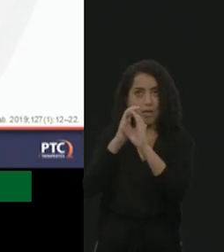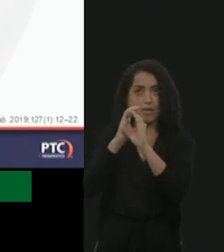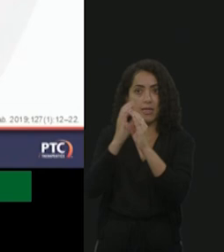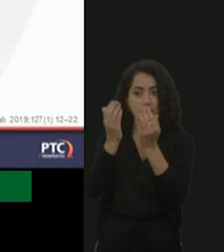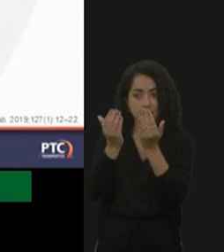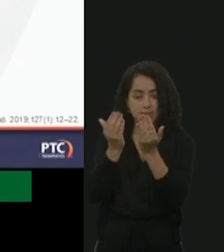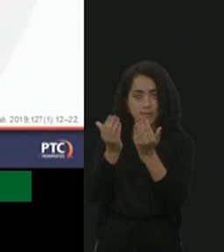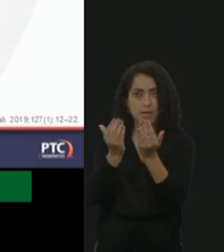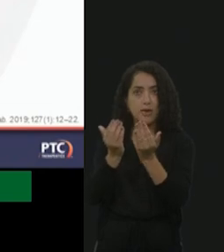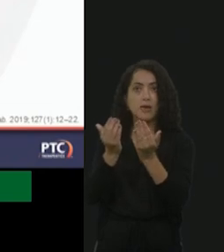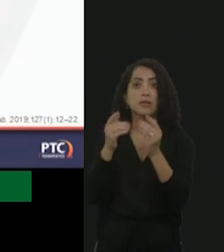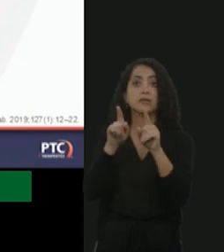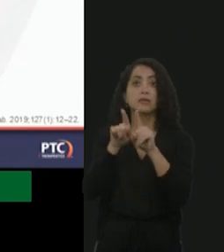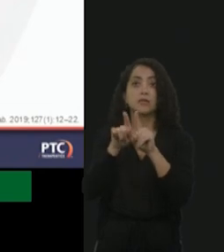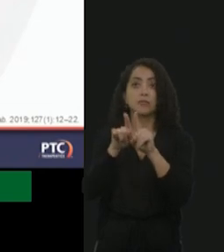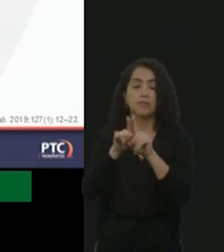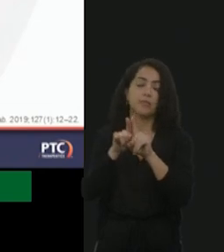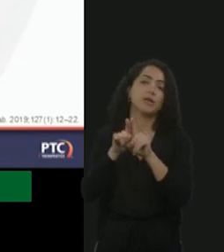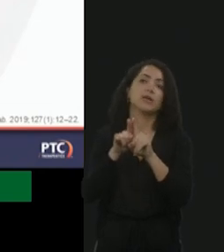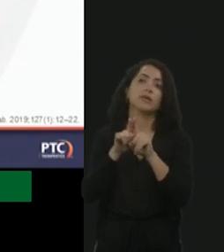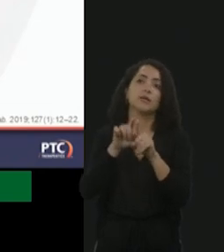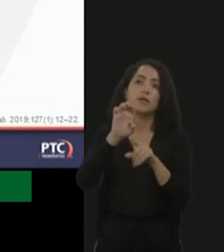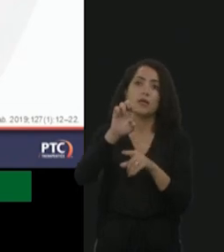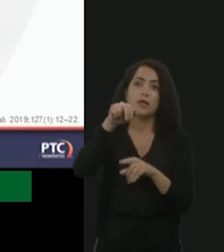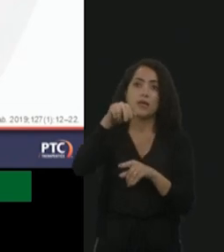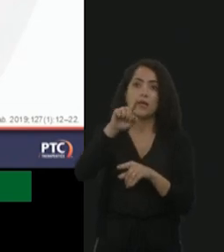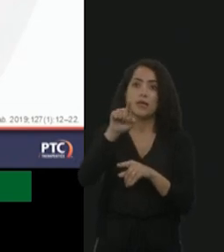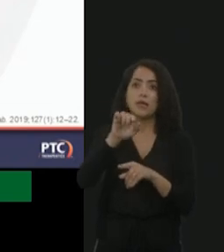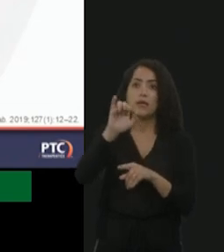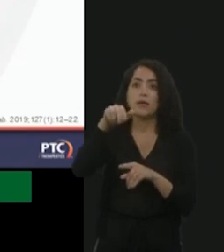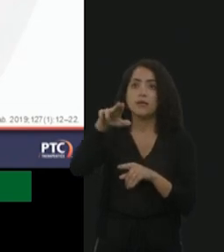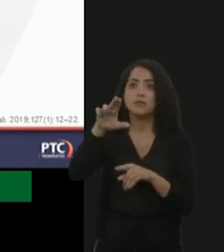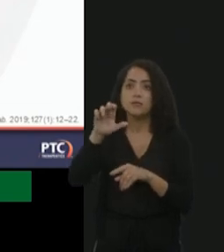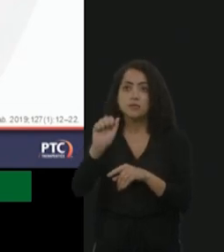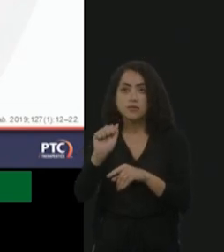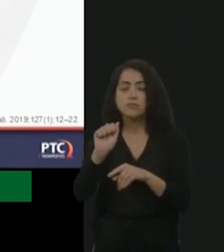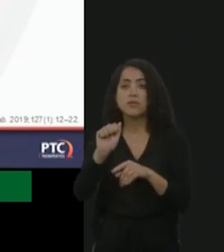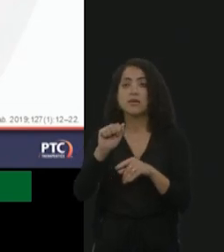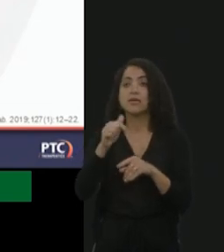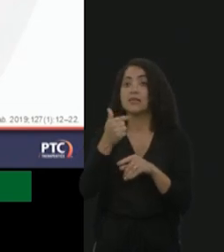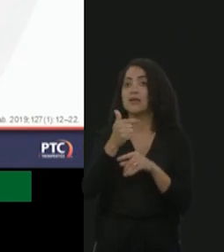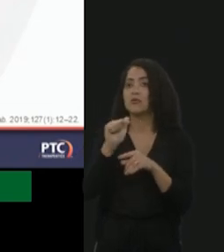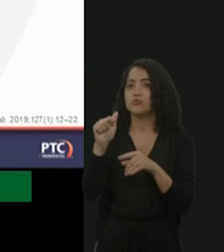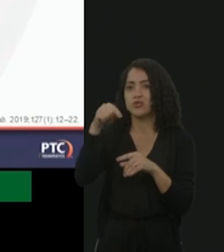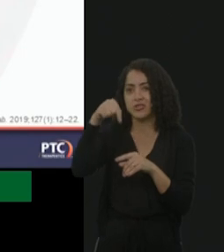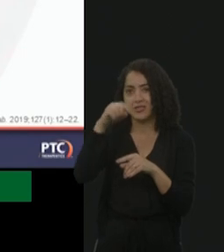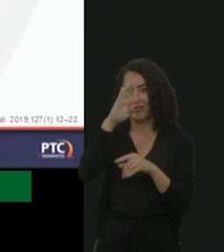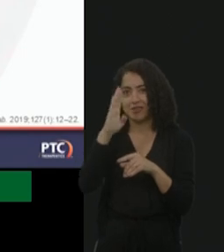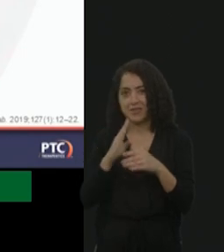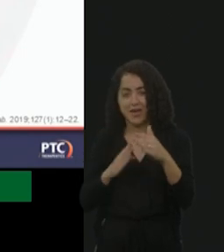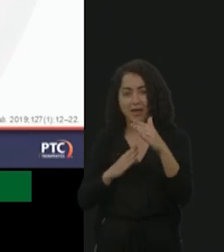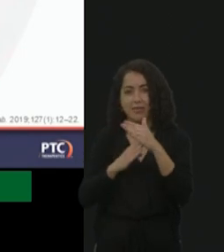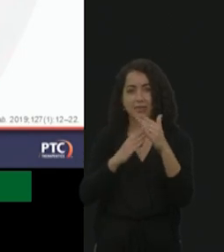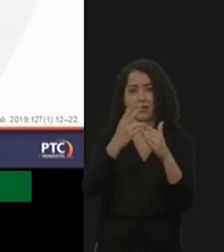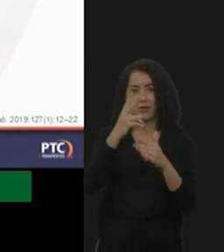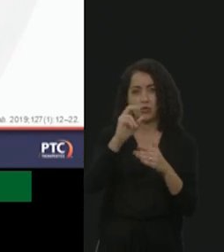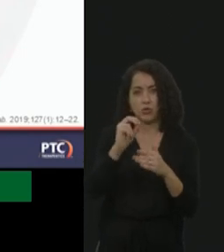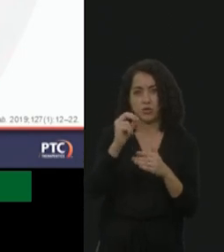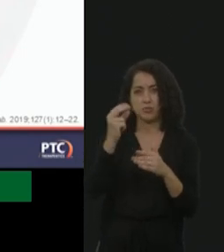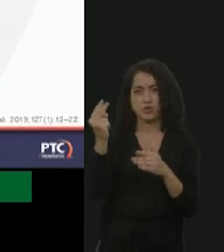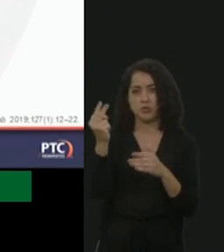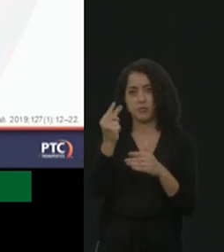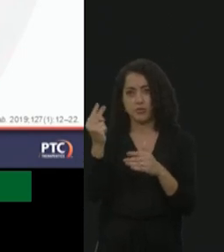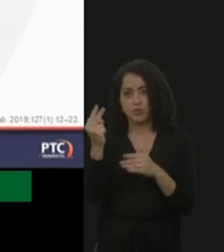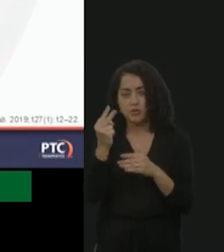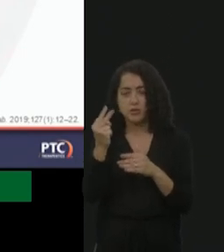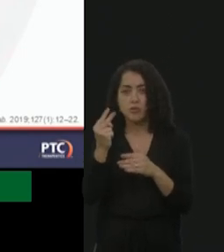a questão da dosagem enzimática. Então, não estava disponível no Brasil até 2022, foi validado no Hospital